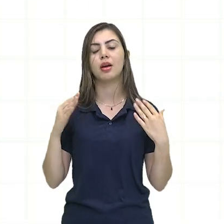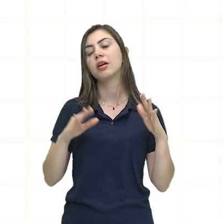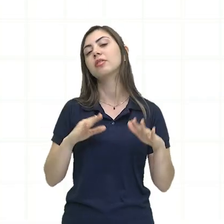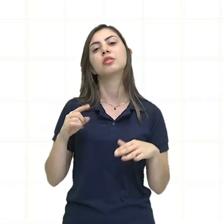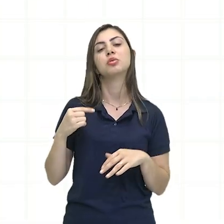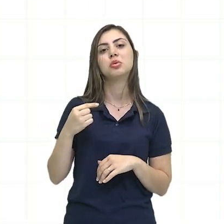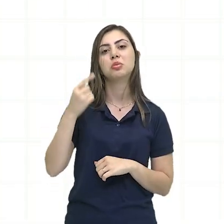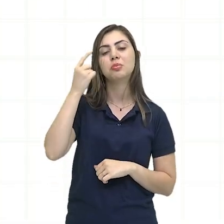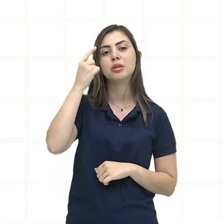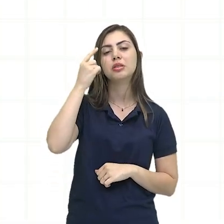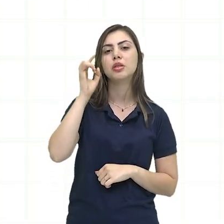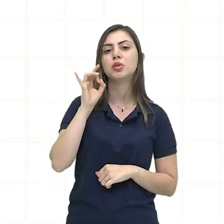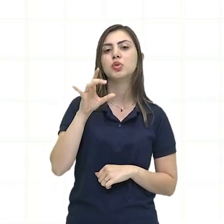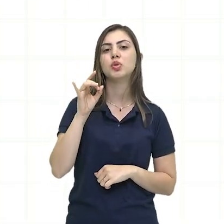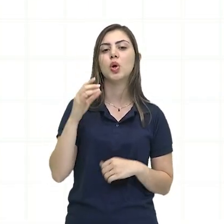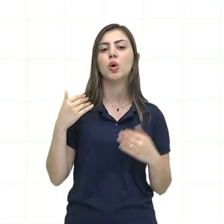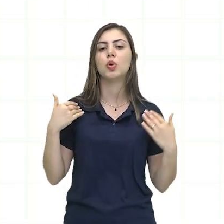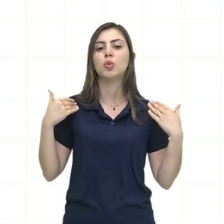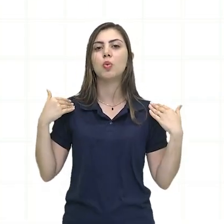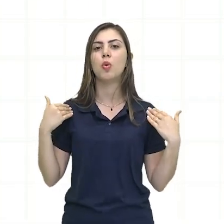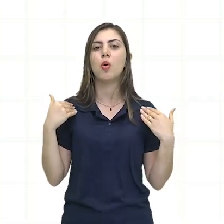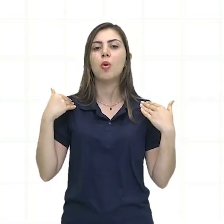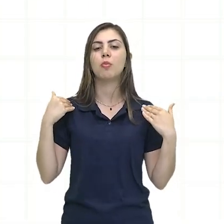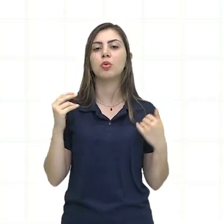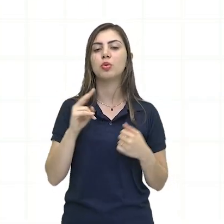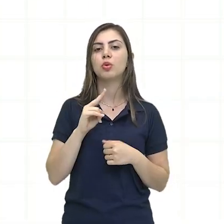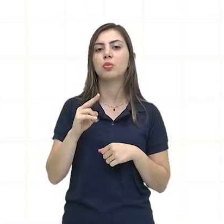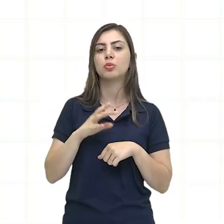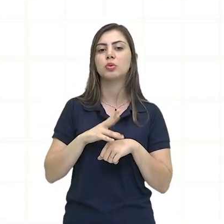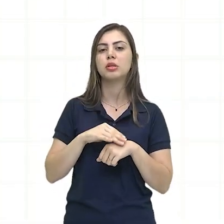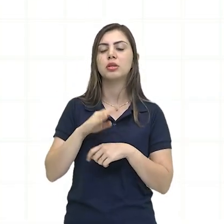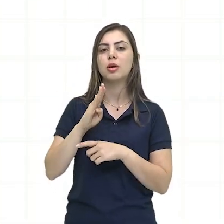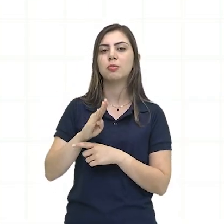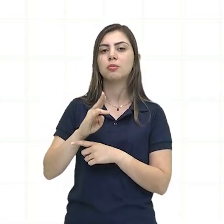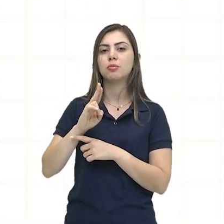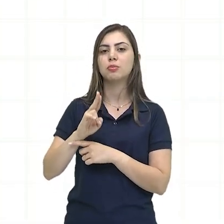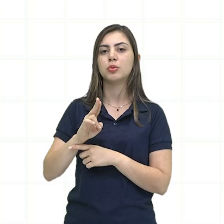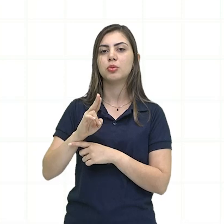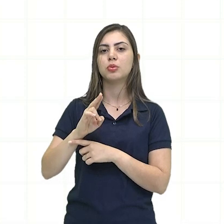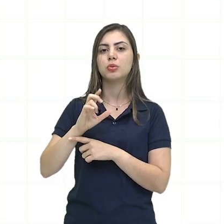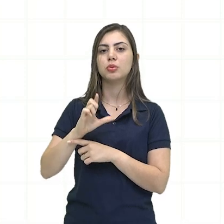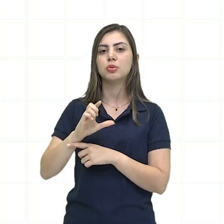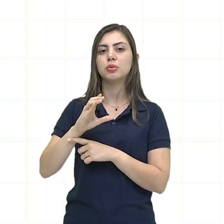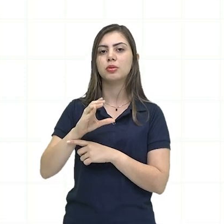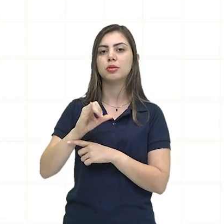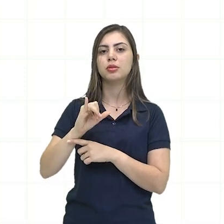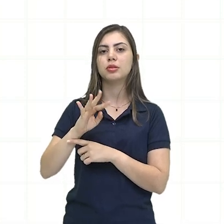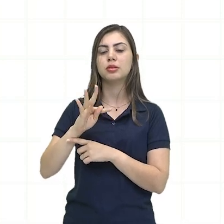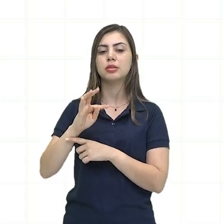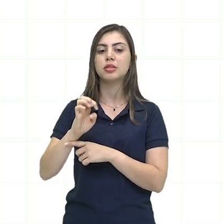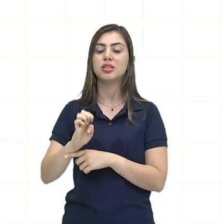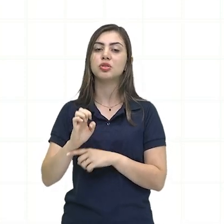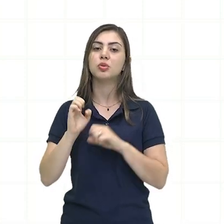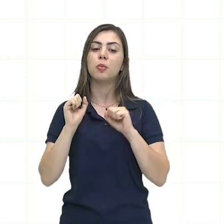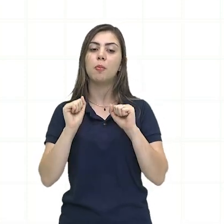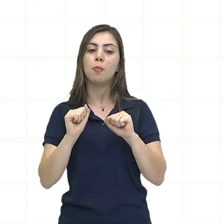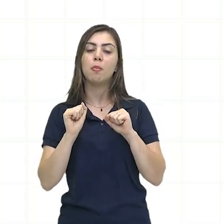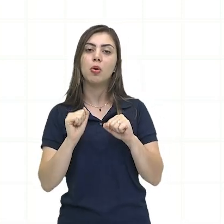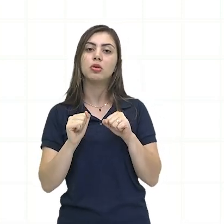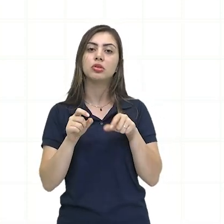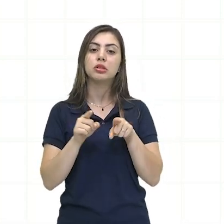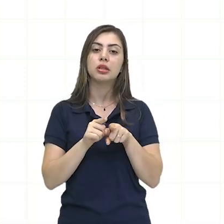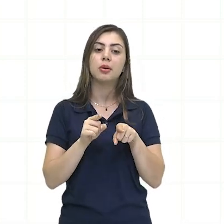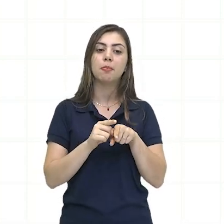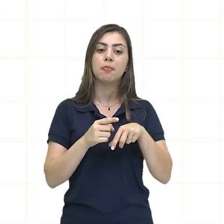vê no ombro, né? Mas não, agora você já sabe que existe aonde vai ter as bursas, aonde